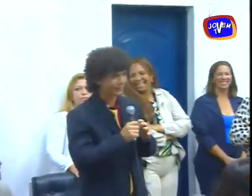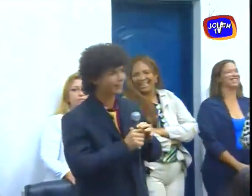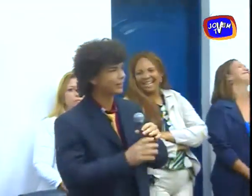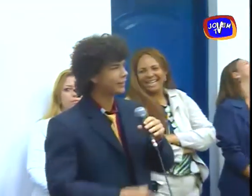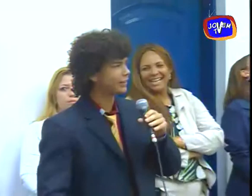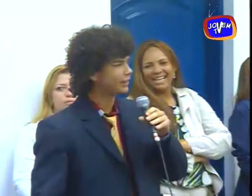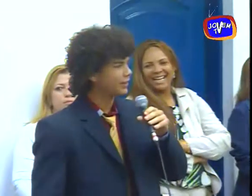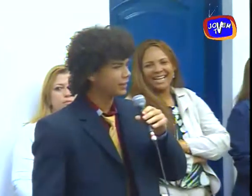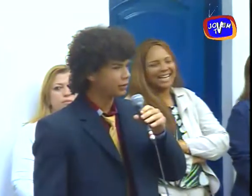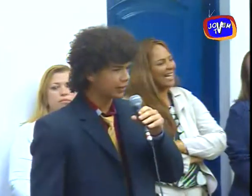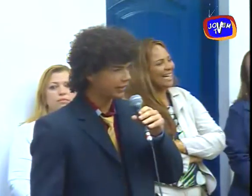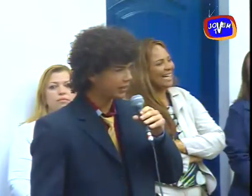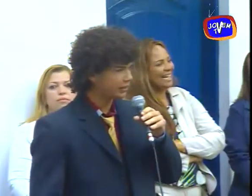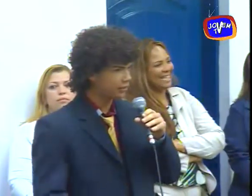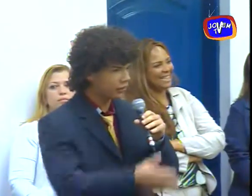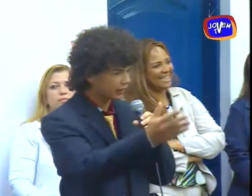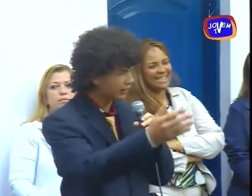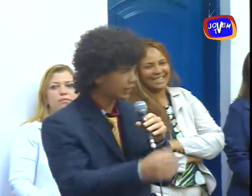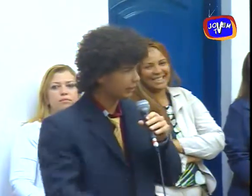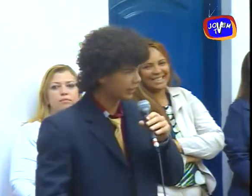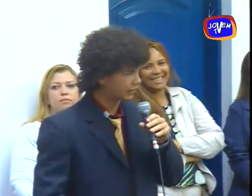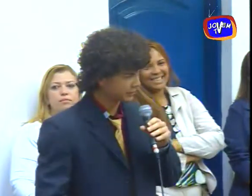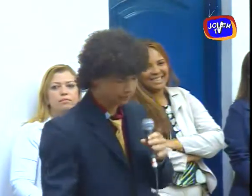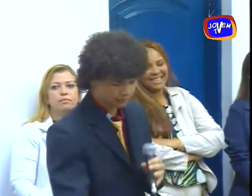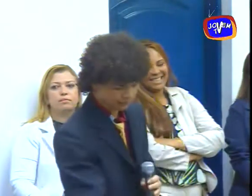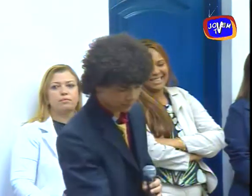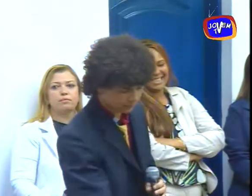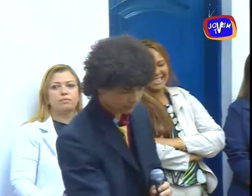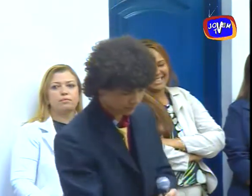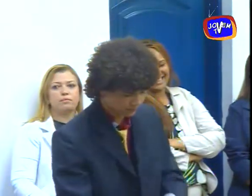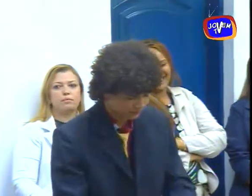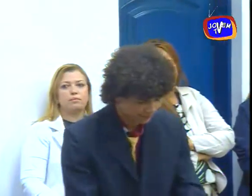Perdão. Senhor presidente, voto na candidata Mayara.